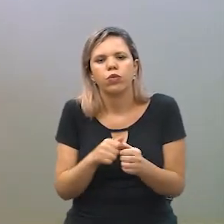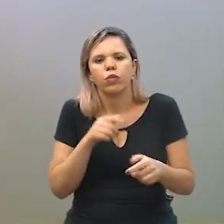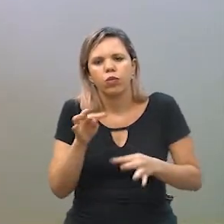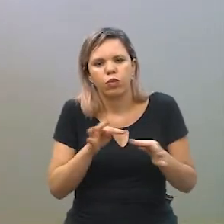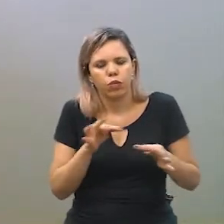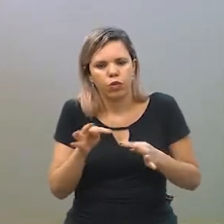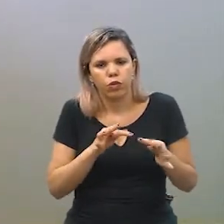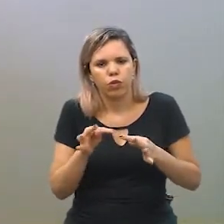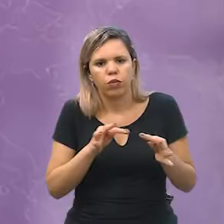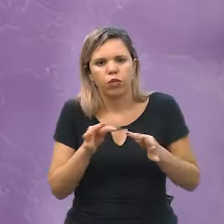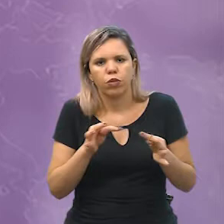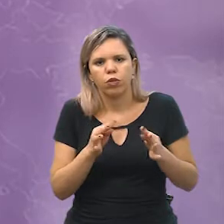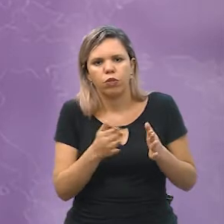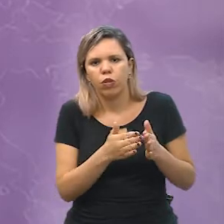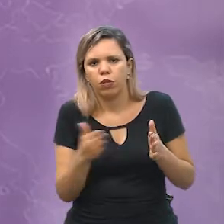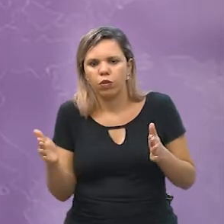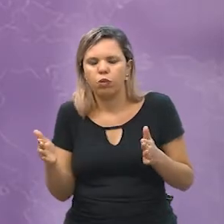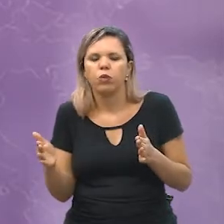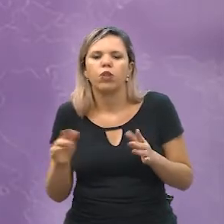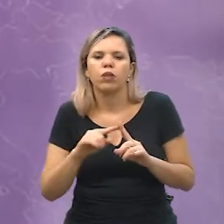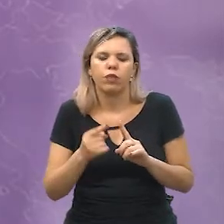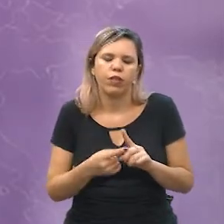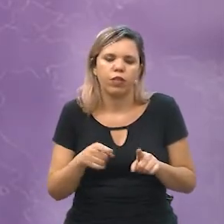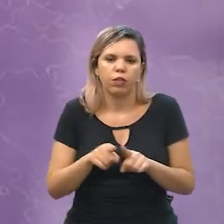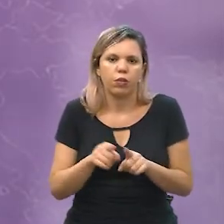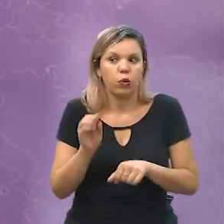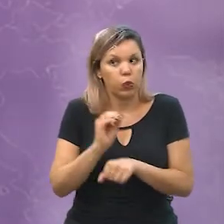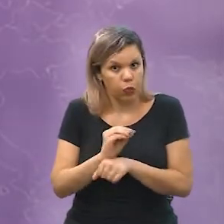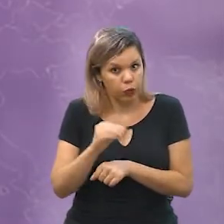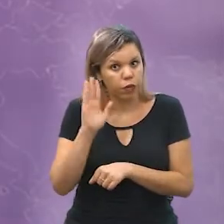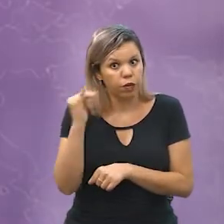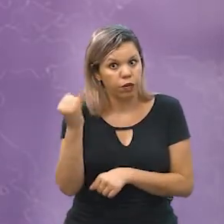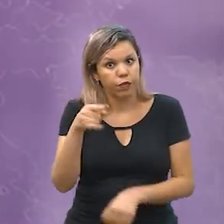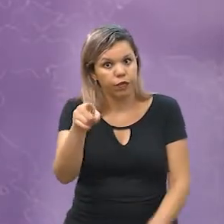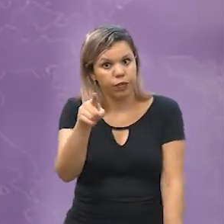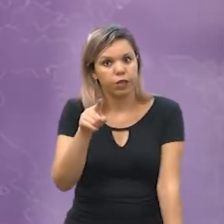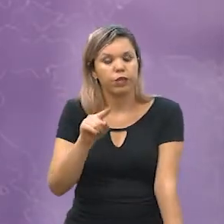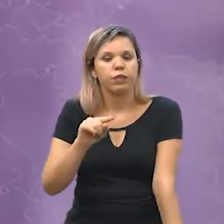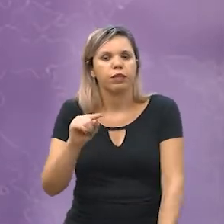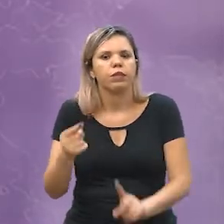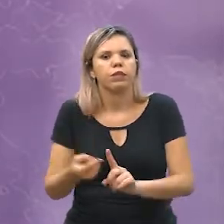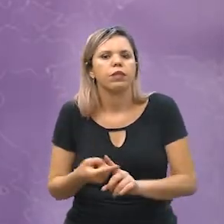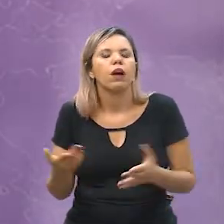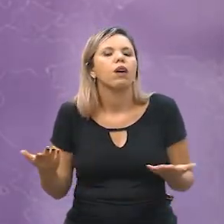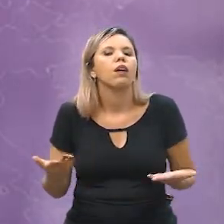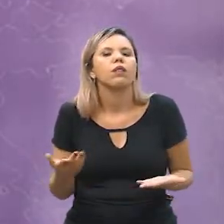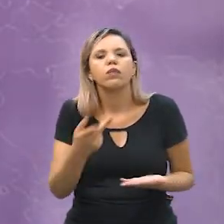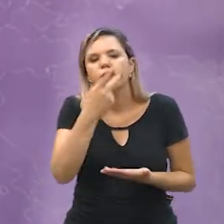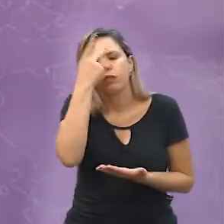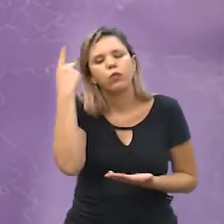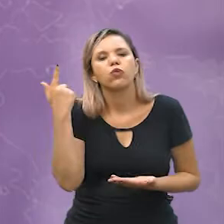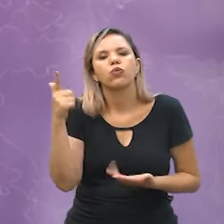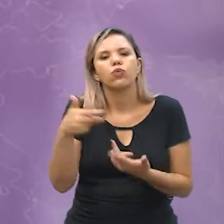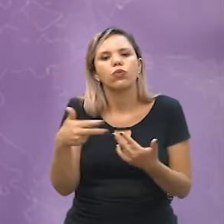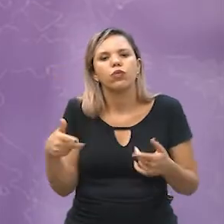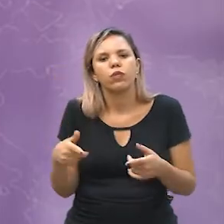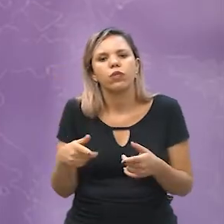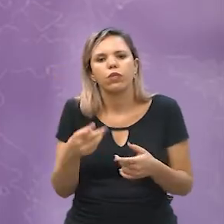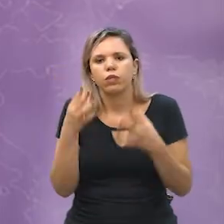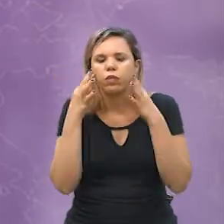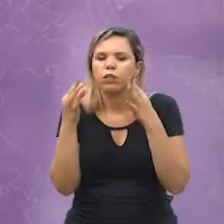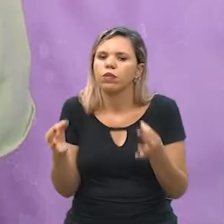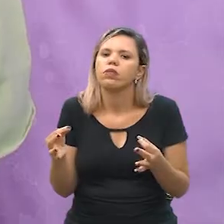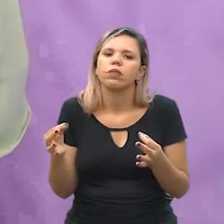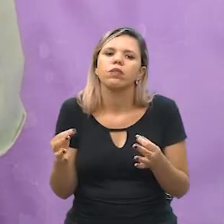pré-natal adequadamente. É hora de se cuidar mais do que nunca, viu, mamãe que está grávida aí? Agora, doutora, outro fato que chama